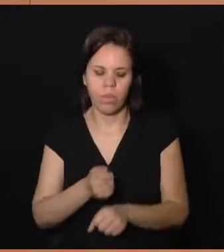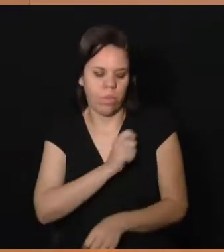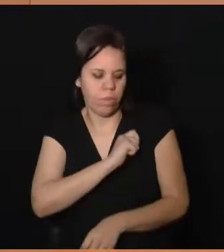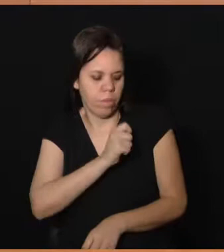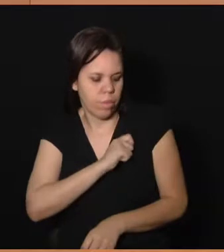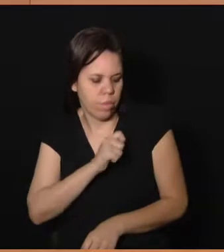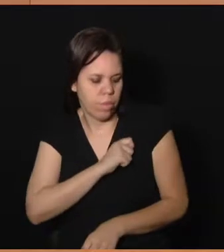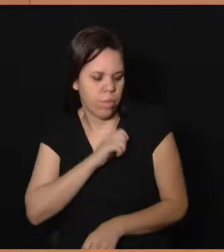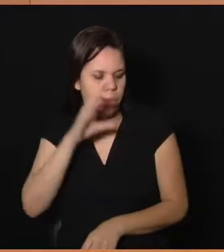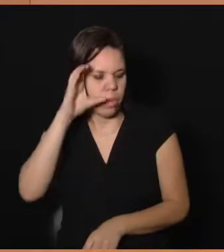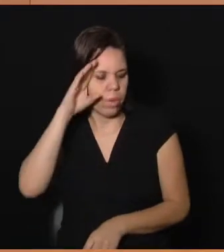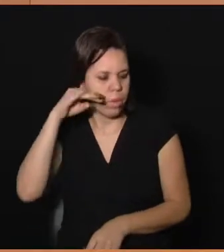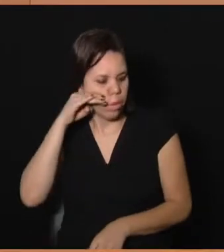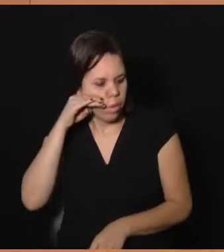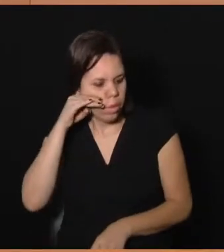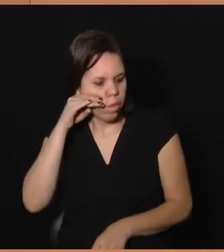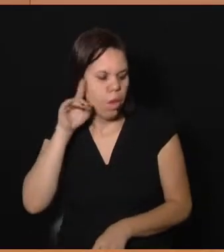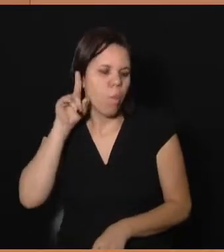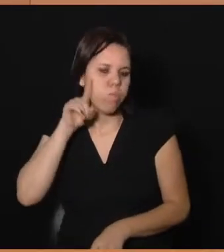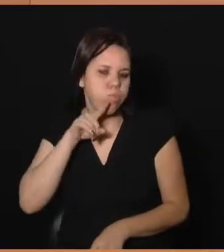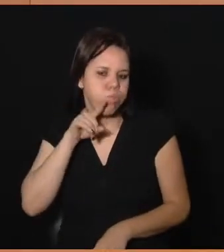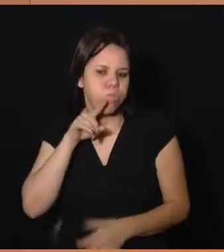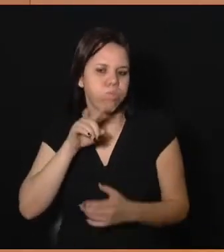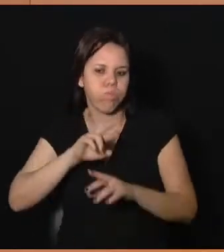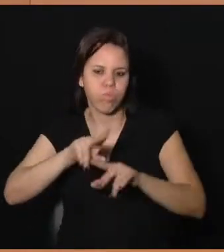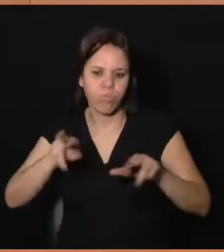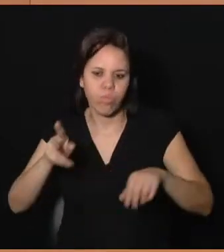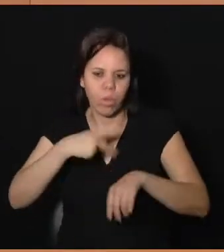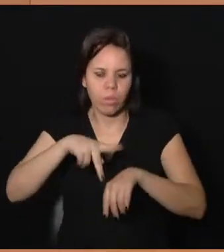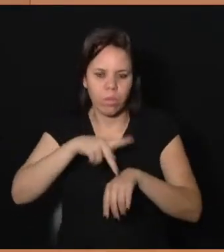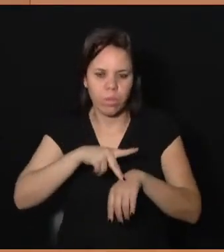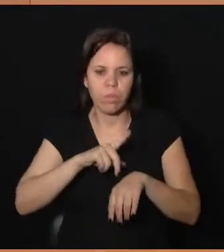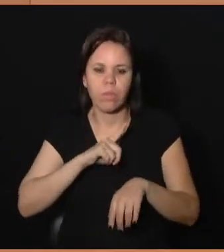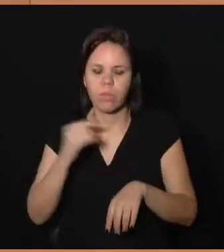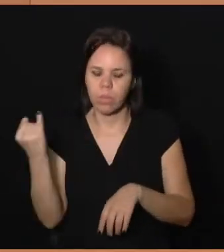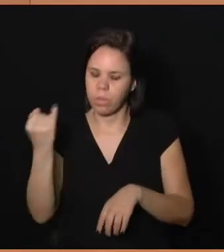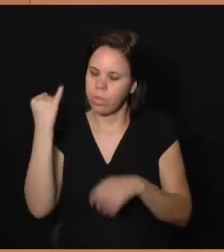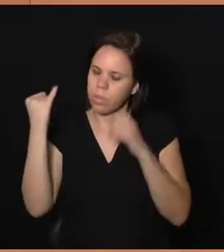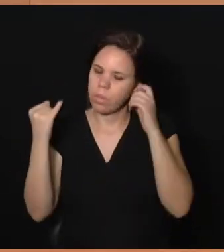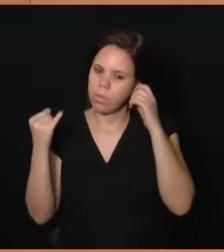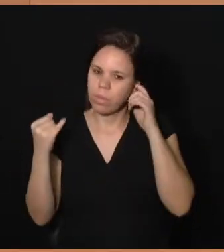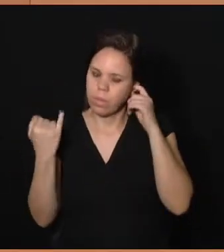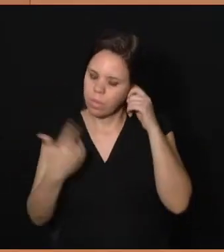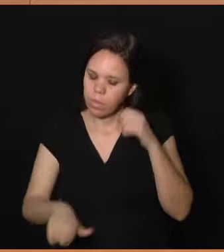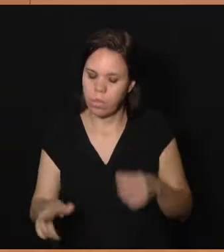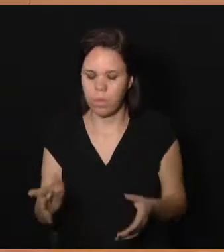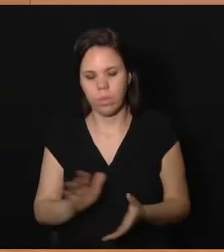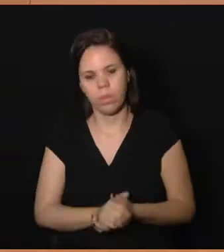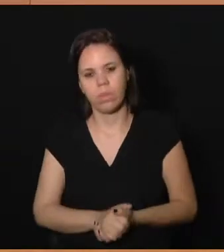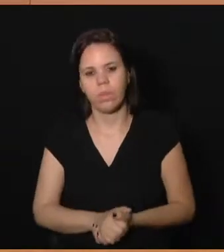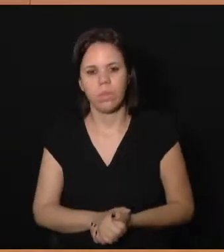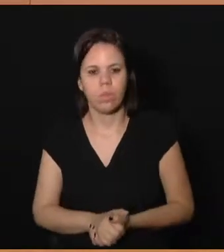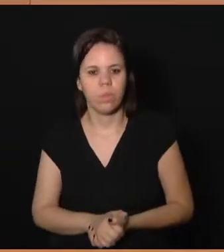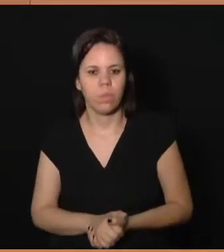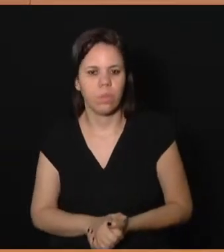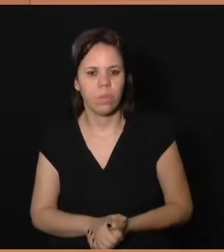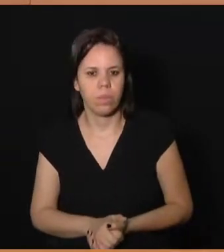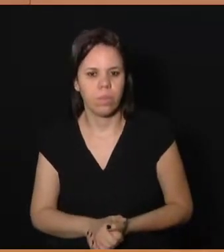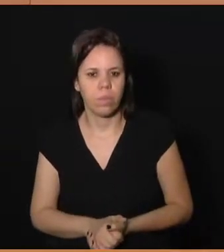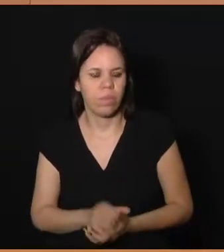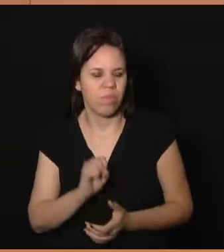Sul, Estados Unidos, quer dizer, realmente é muito importante. Mas, de novo, sem